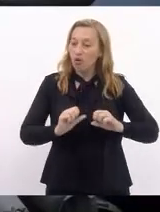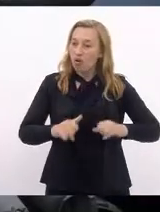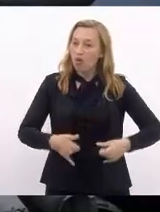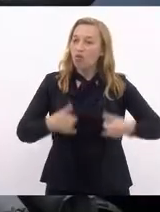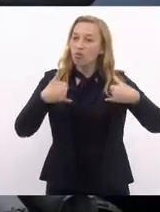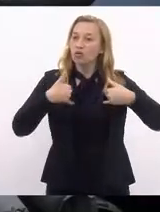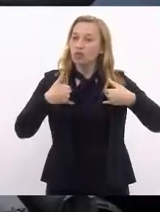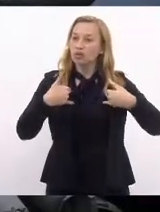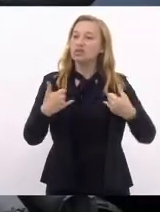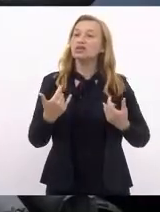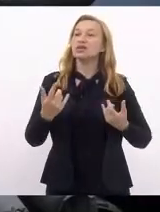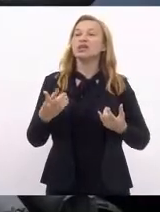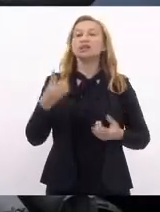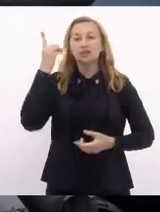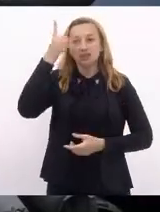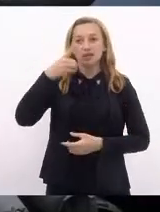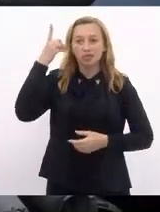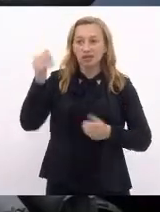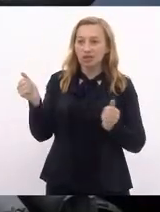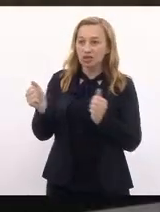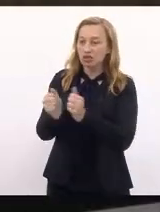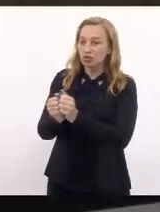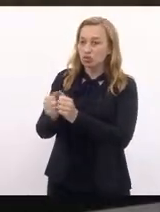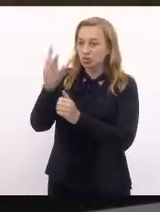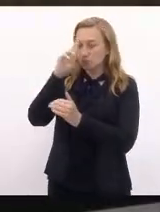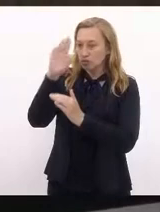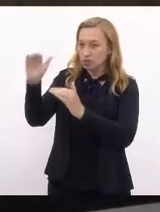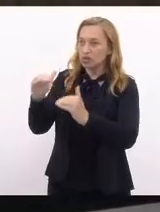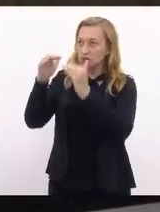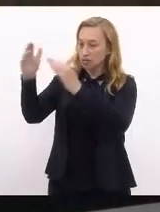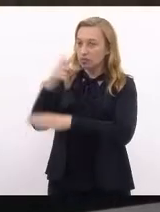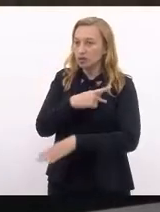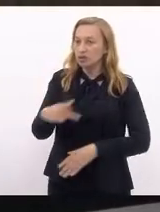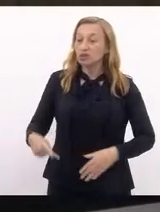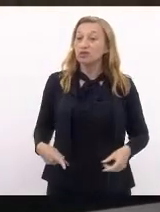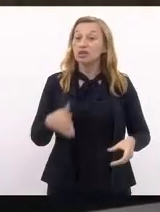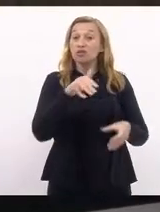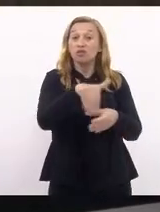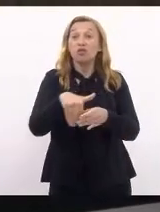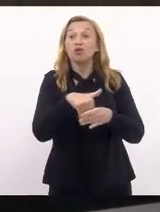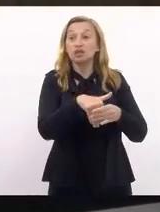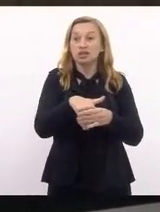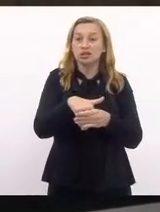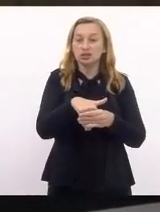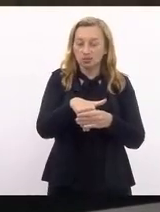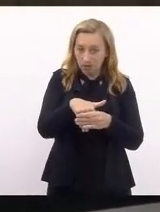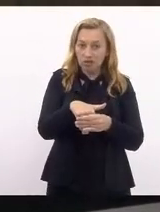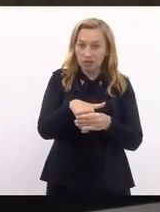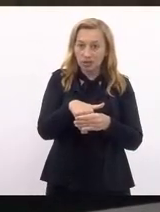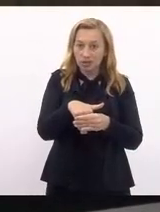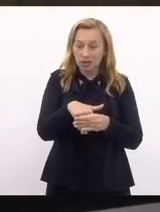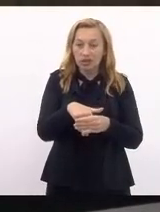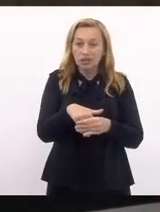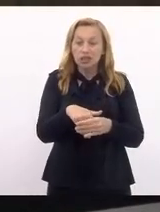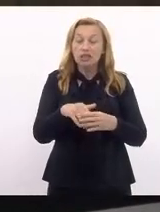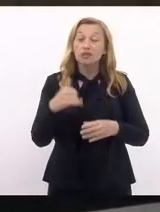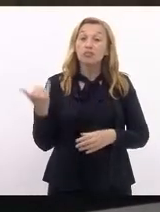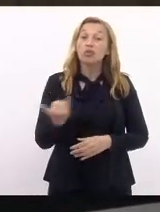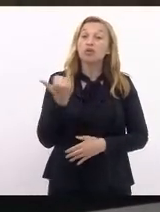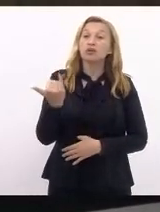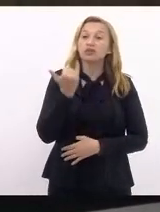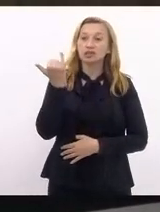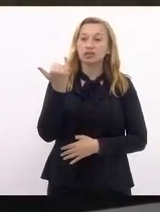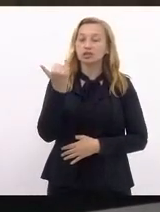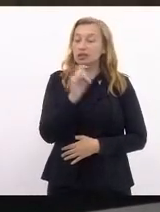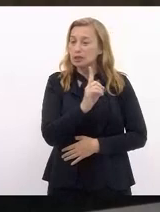Deputado com vossa excelência tendo votações que são votações expressivas